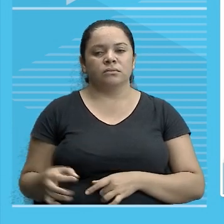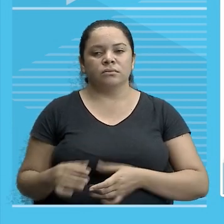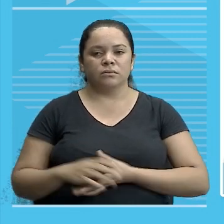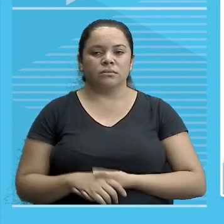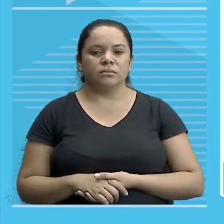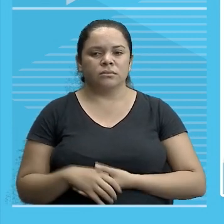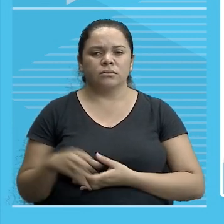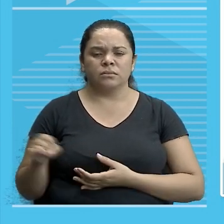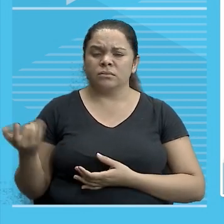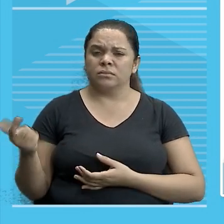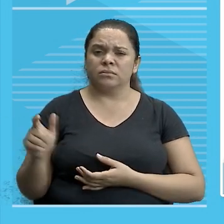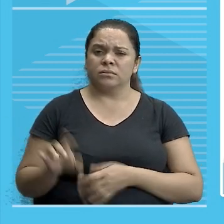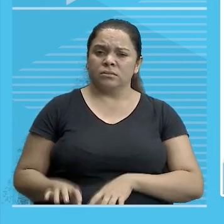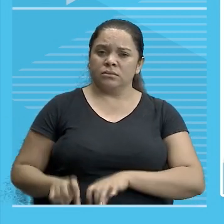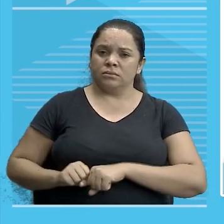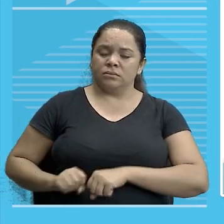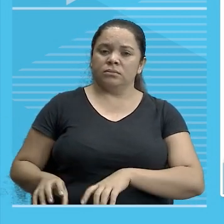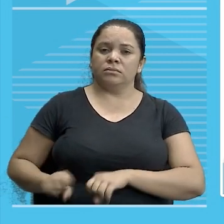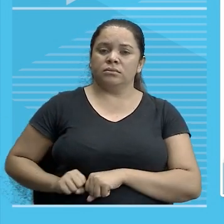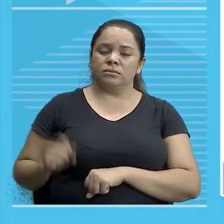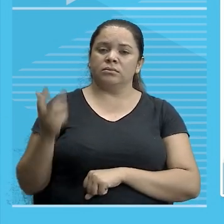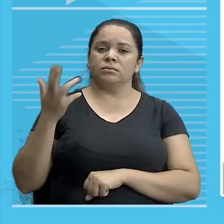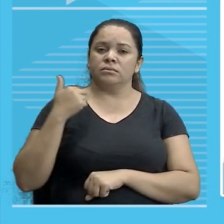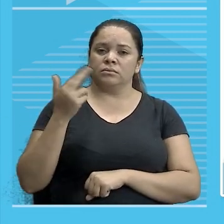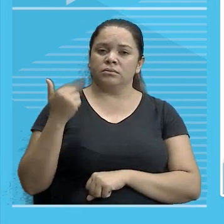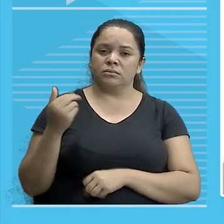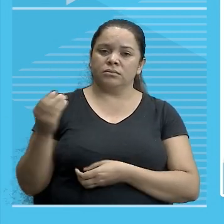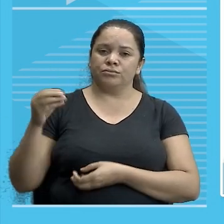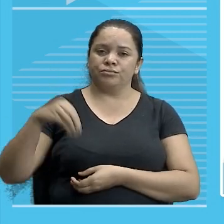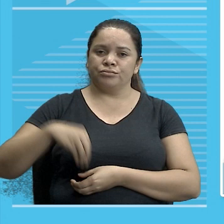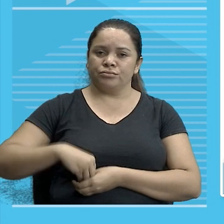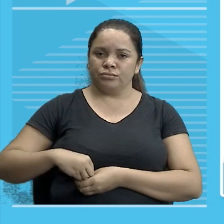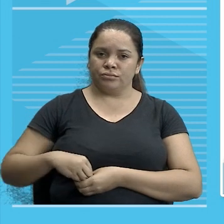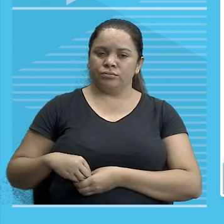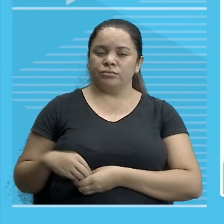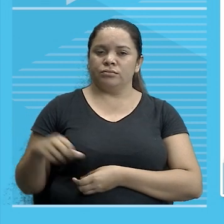não houver absorção de nutrientes no intestino delgado? Hã?